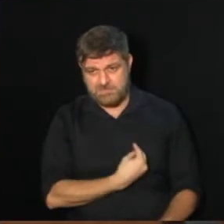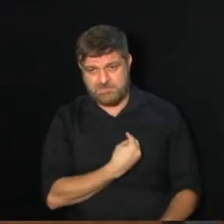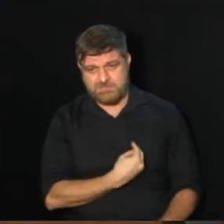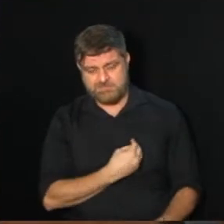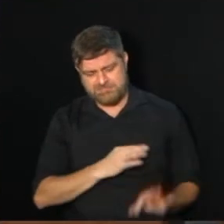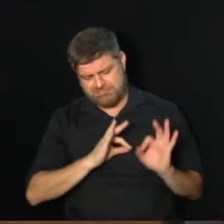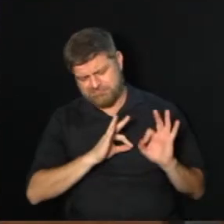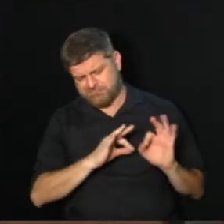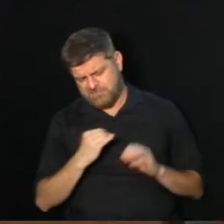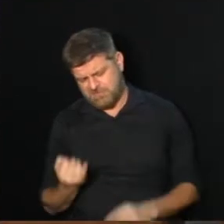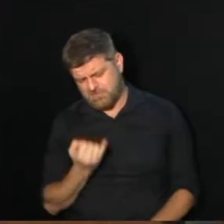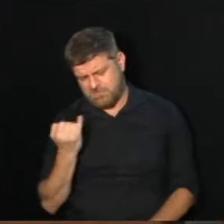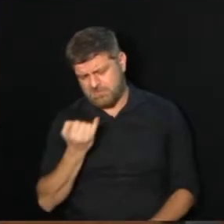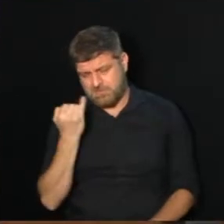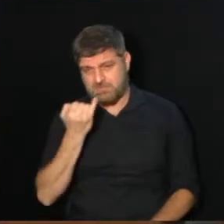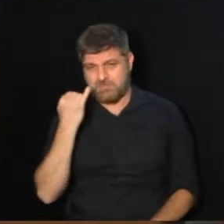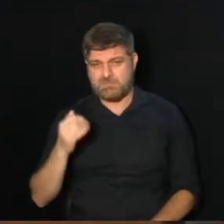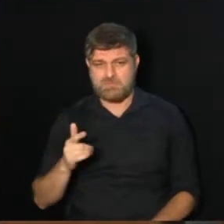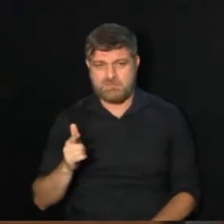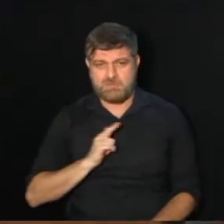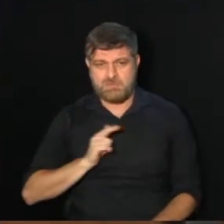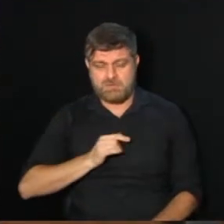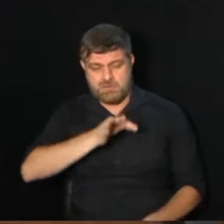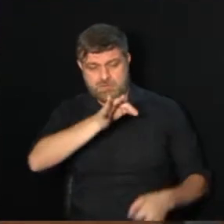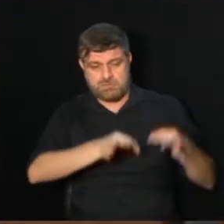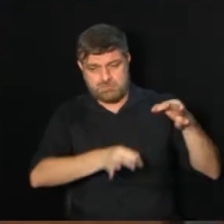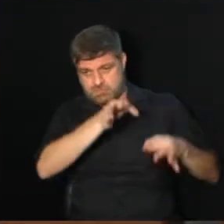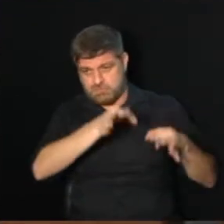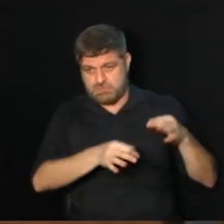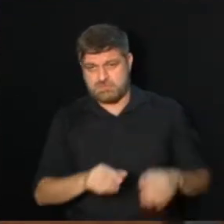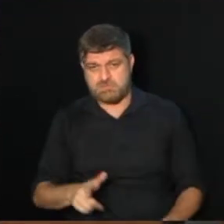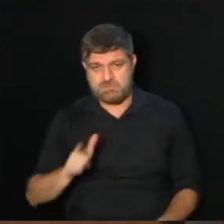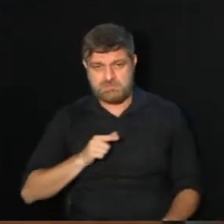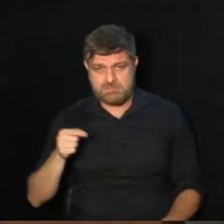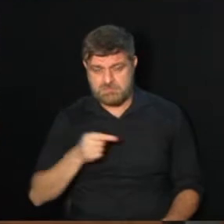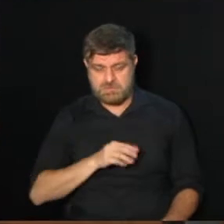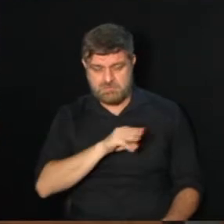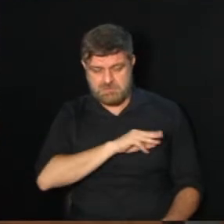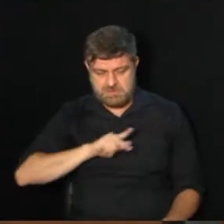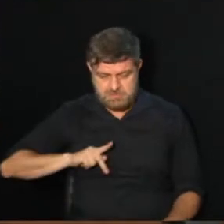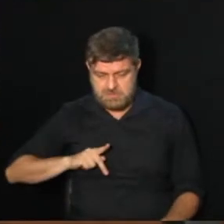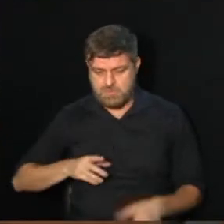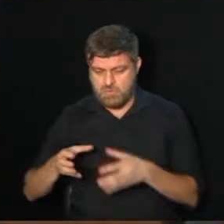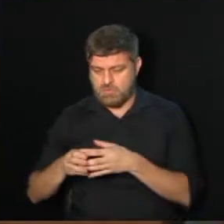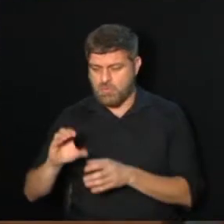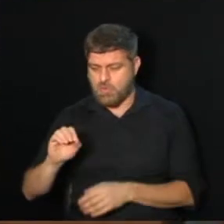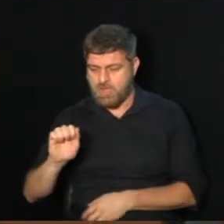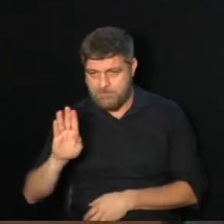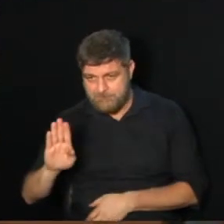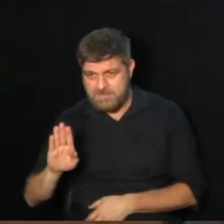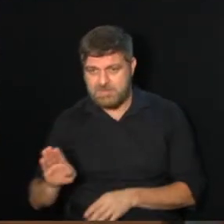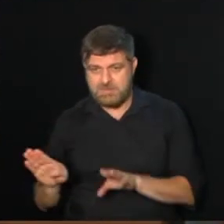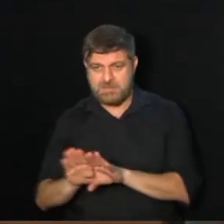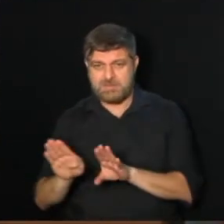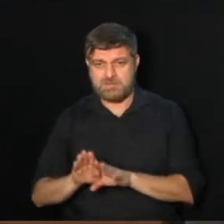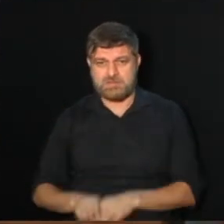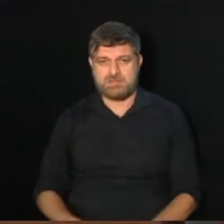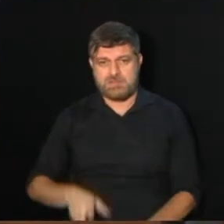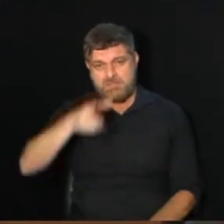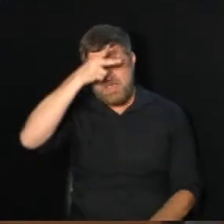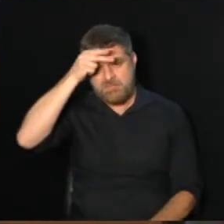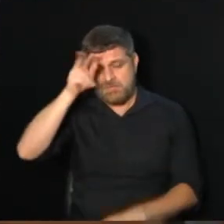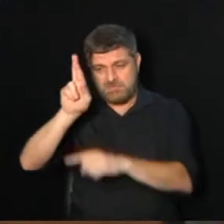extremamente importante, quando nós temos aí o Poder Judiciário, o órgão do Ministério Público, a OAB, o Poder